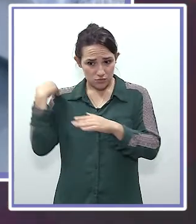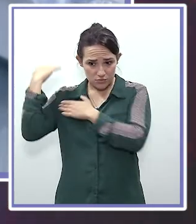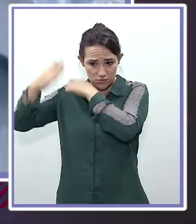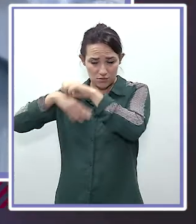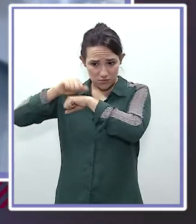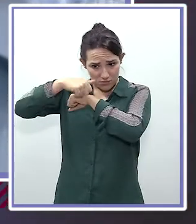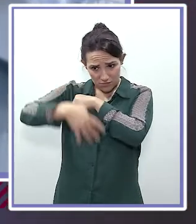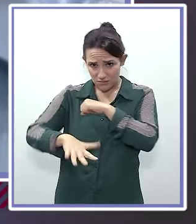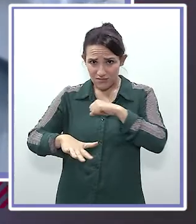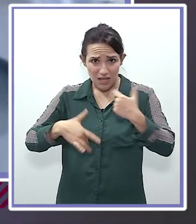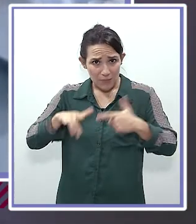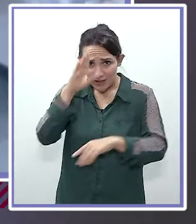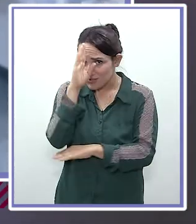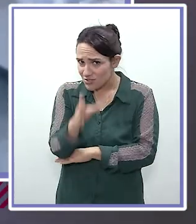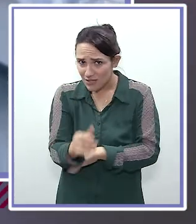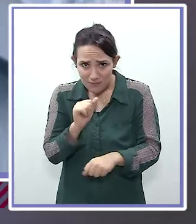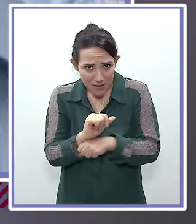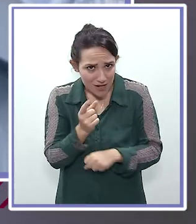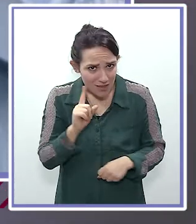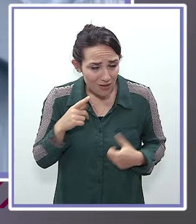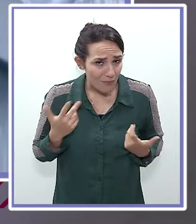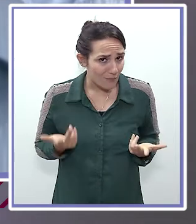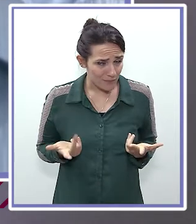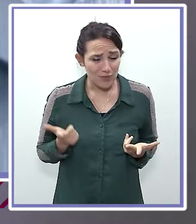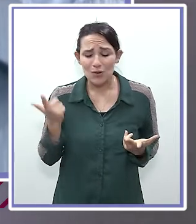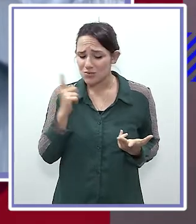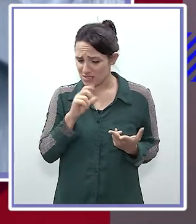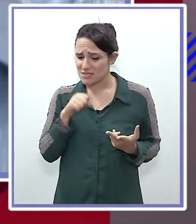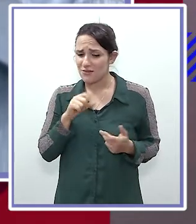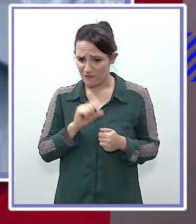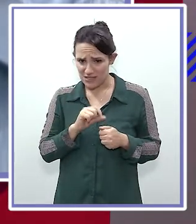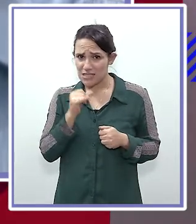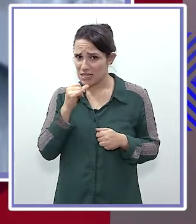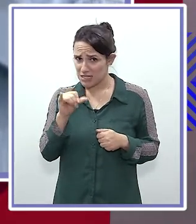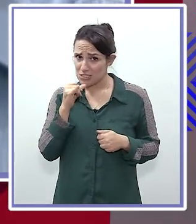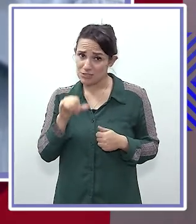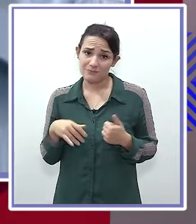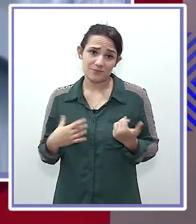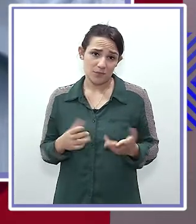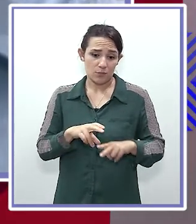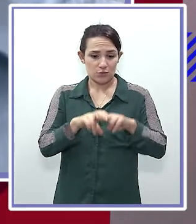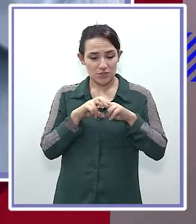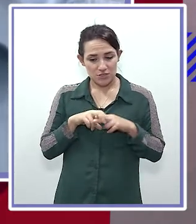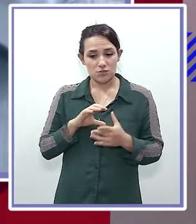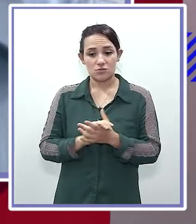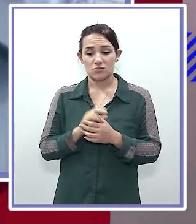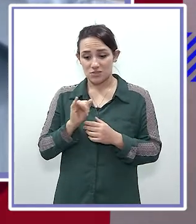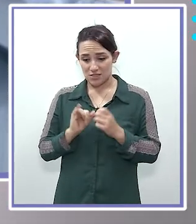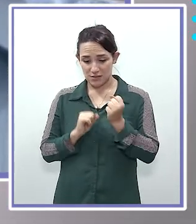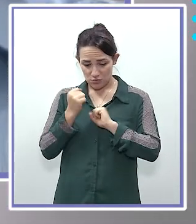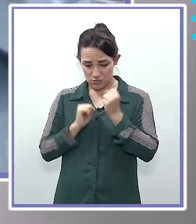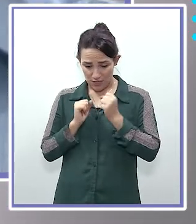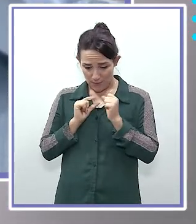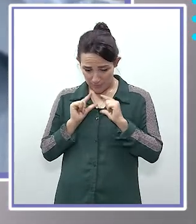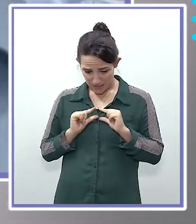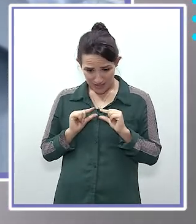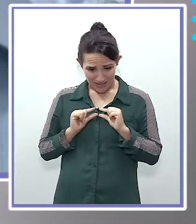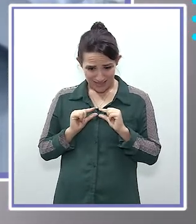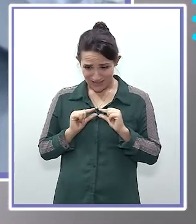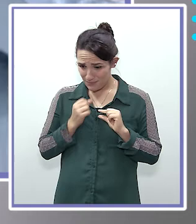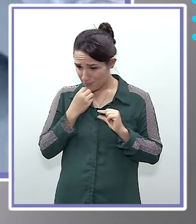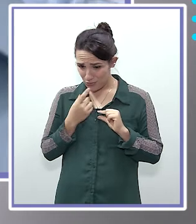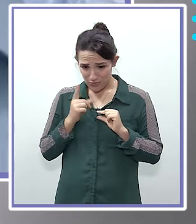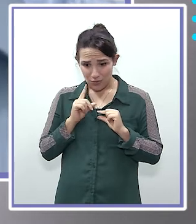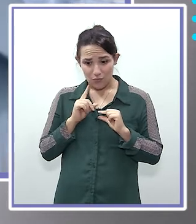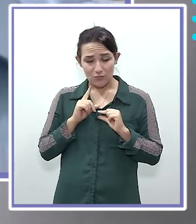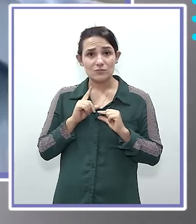tempo todo também, são grandes usinas e dão conta aí do fornecimento. Então, mesmo que essas pequenas não funcionem,